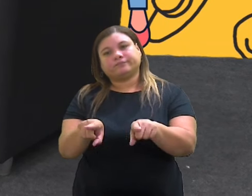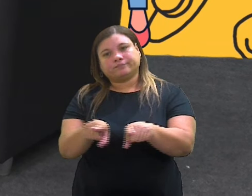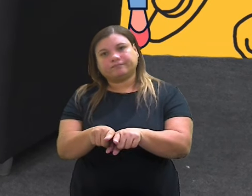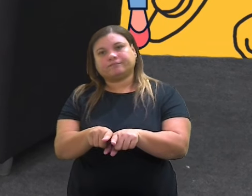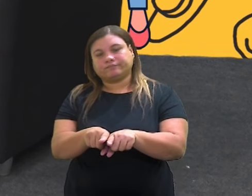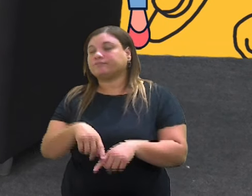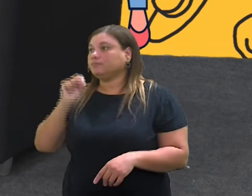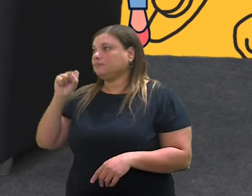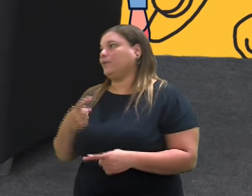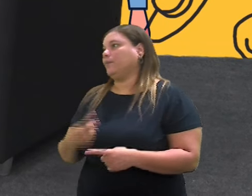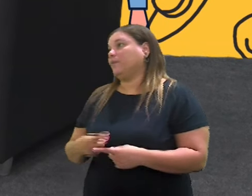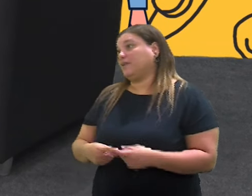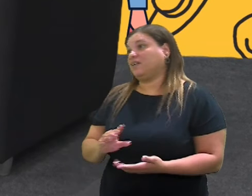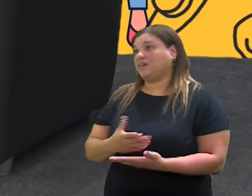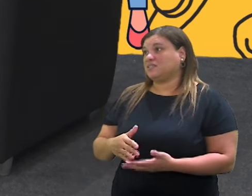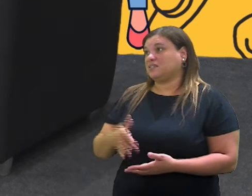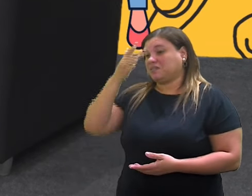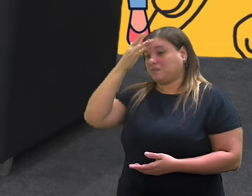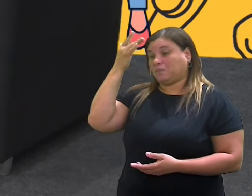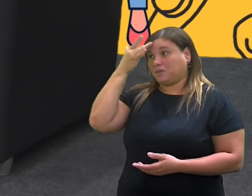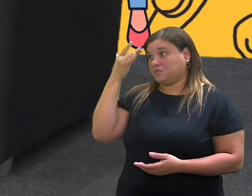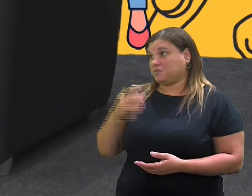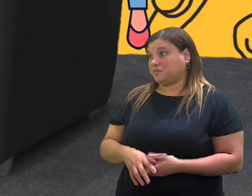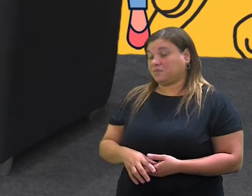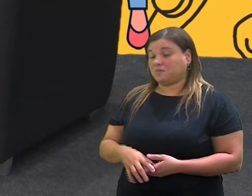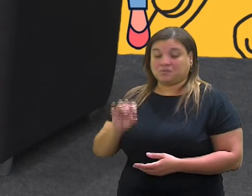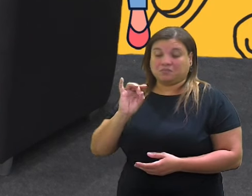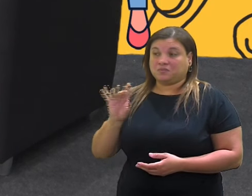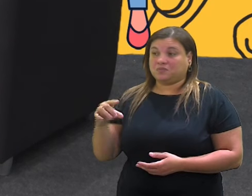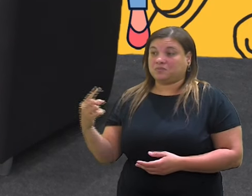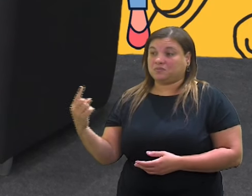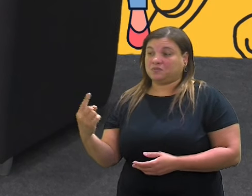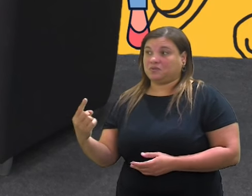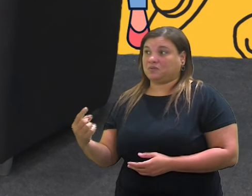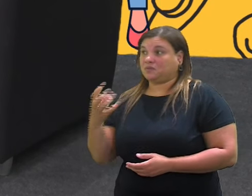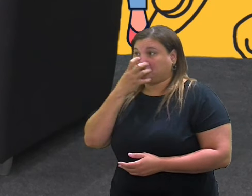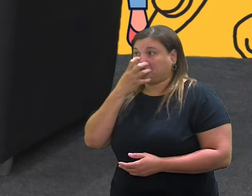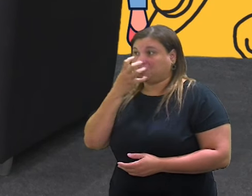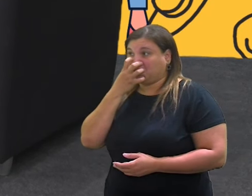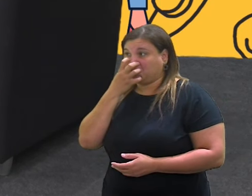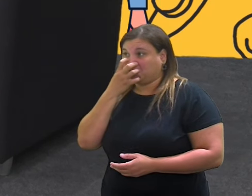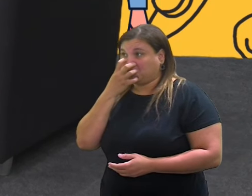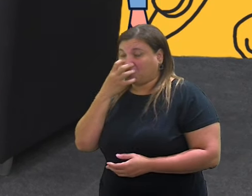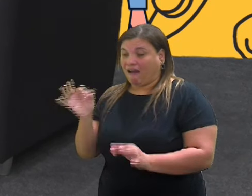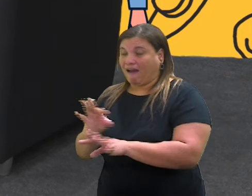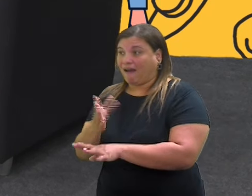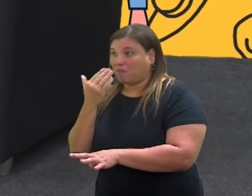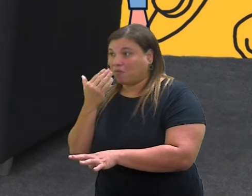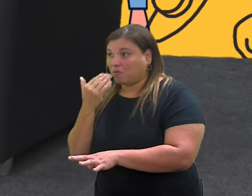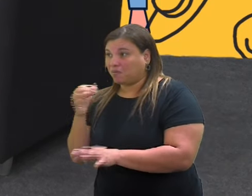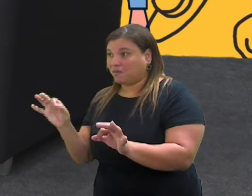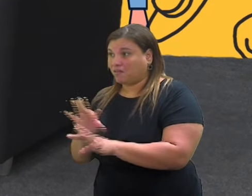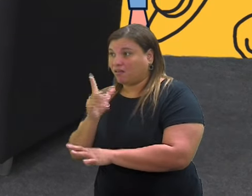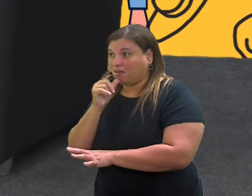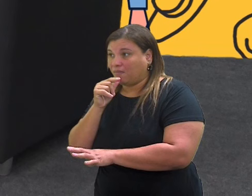porque senão a gente deixa o cachorro lá em casa, a gente vai lá e sai, aí o cachorro acaba comendo toda a comida, toda a água, fica com sede e com Exatamente. Fome. Exatamente, ou